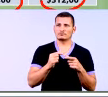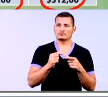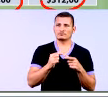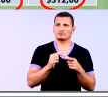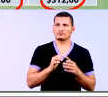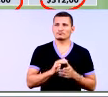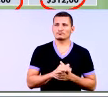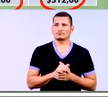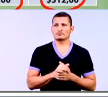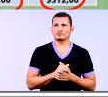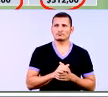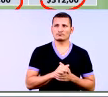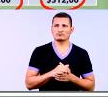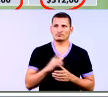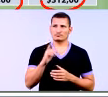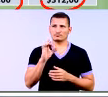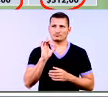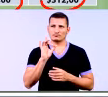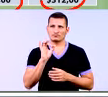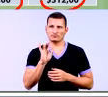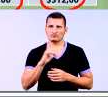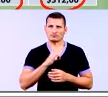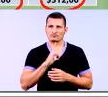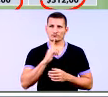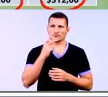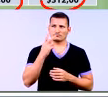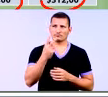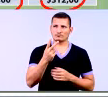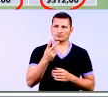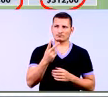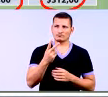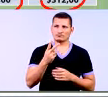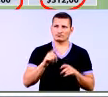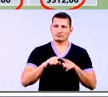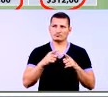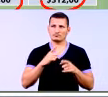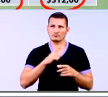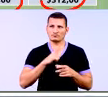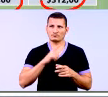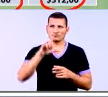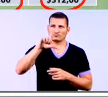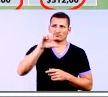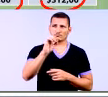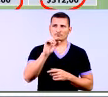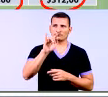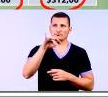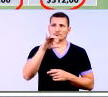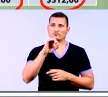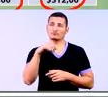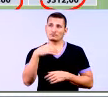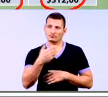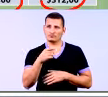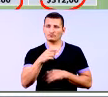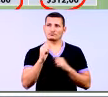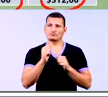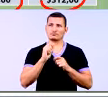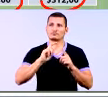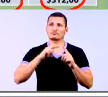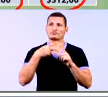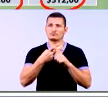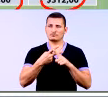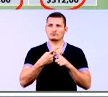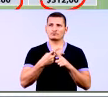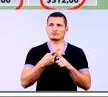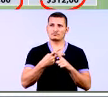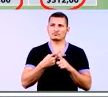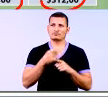Quantidade de núcleos. Esse só tem 2, mas ele tem o núcleo lógico, então ele funciona como se ele tivesse 4. Perfeito?